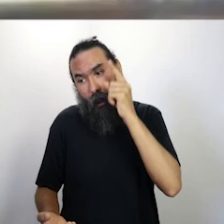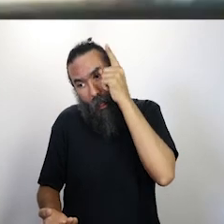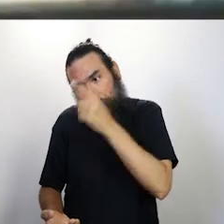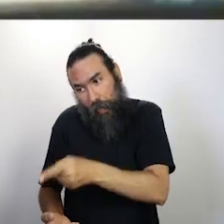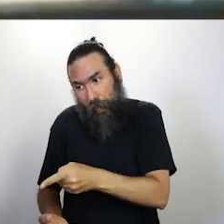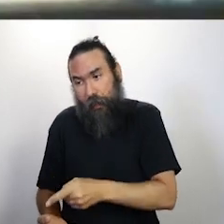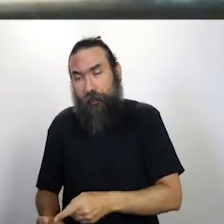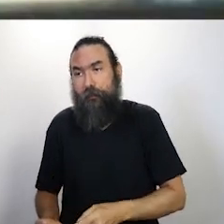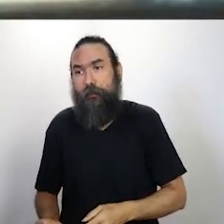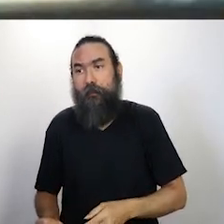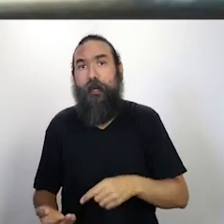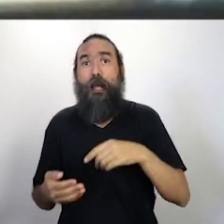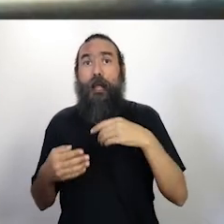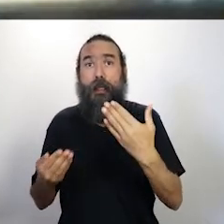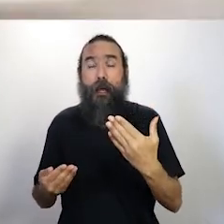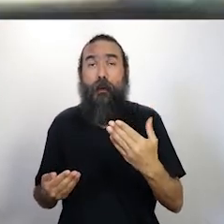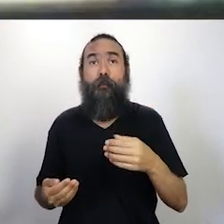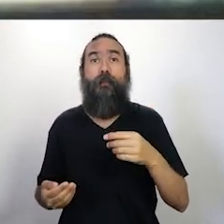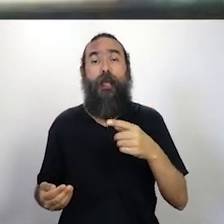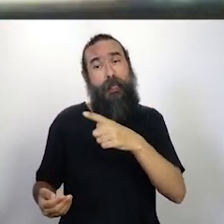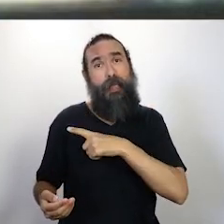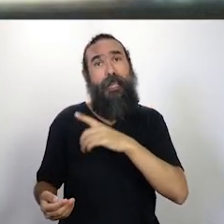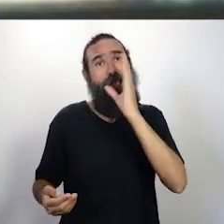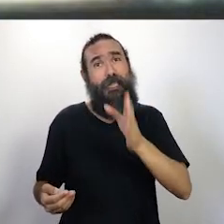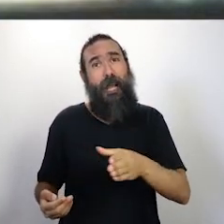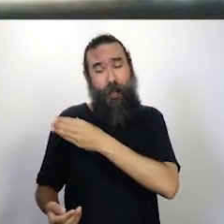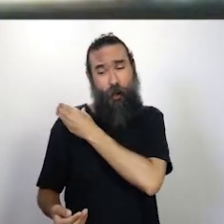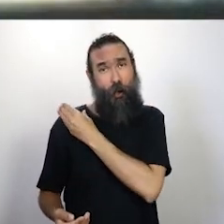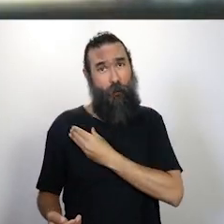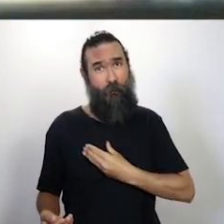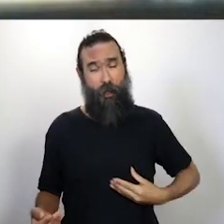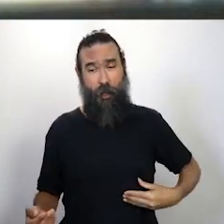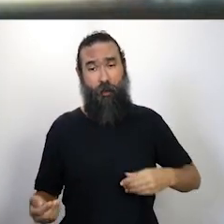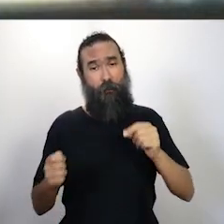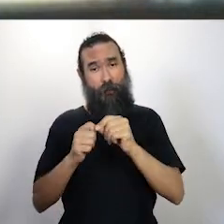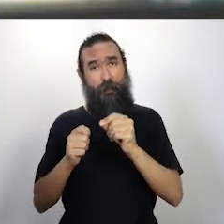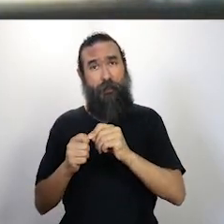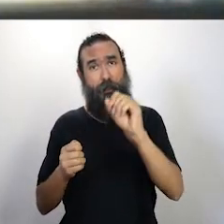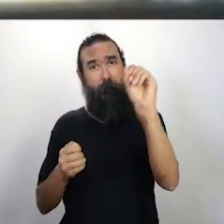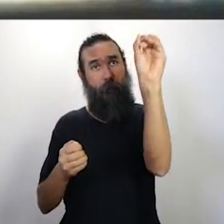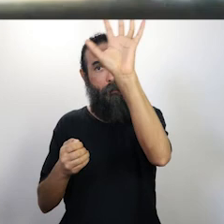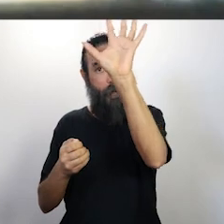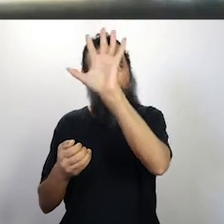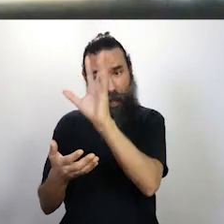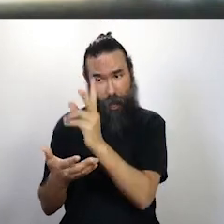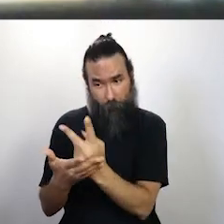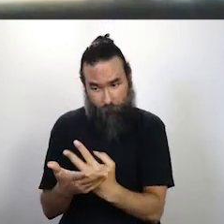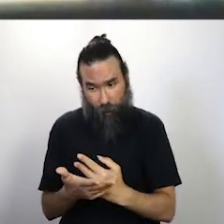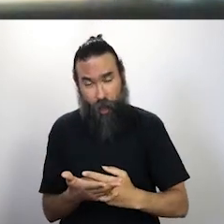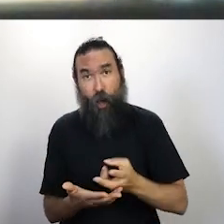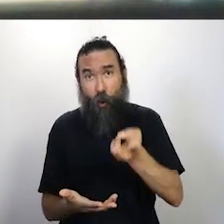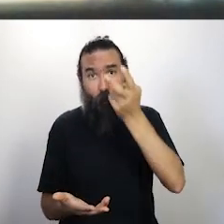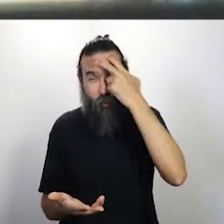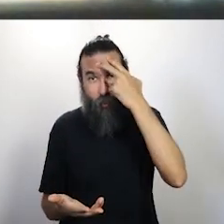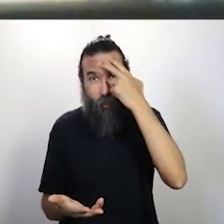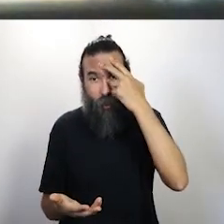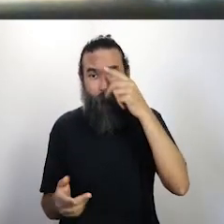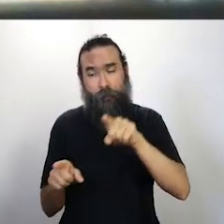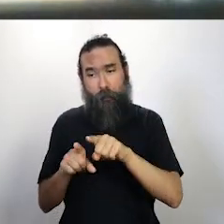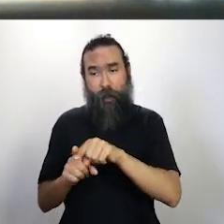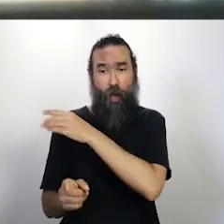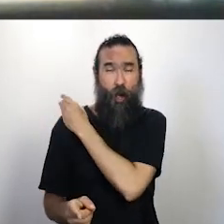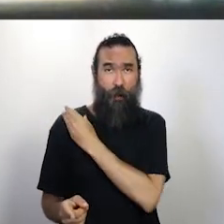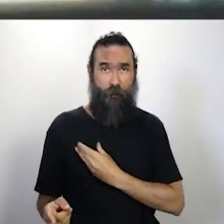que se usa os modelos já do governo como mapa da cultura a Receita Federal ela coloca alguns itens obrigatórios que